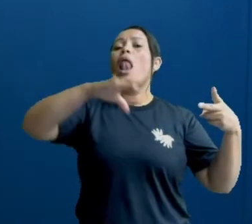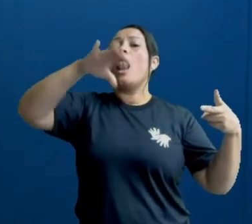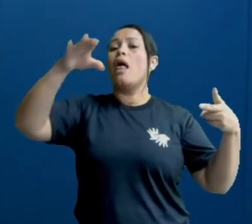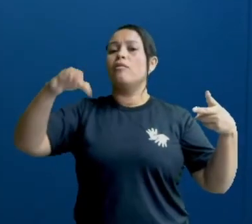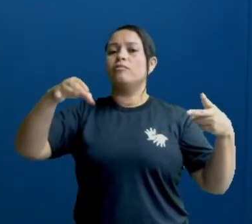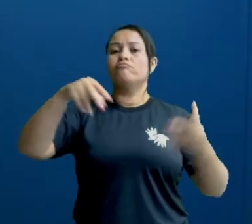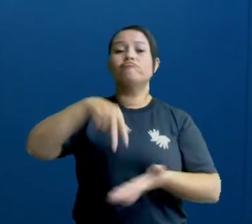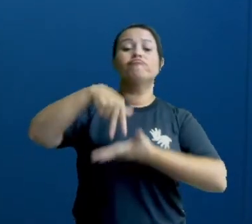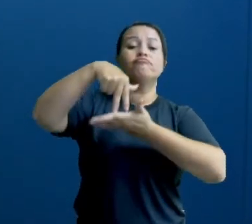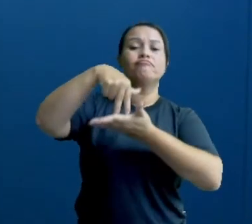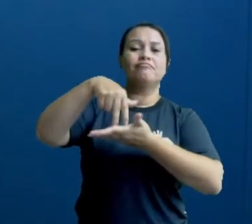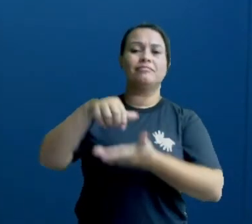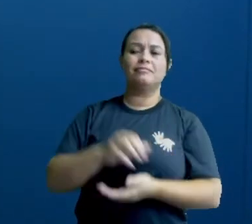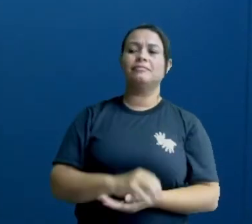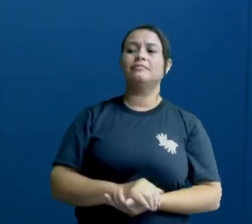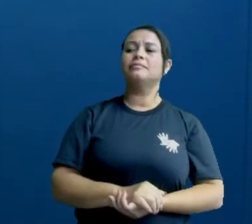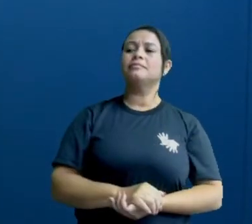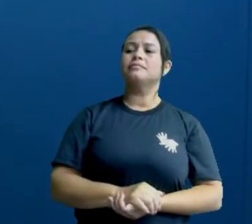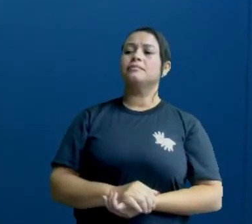monte.